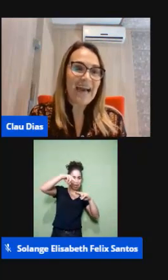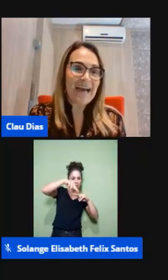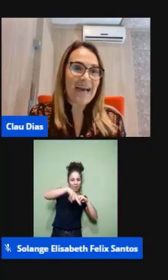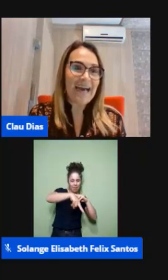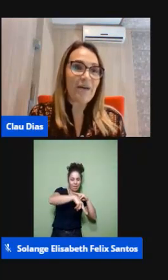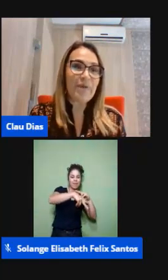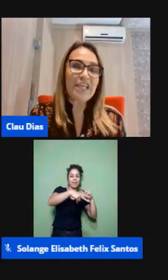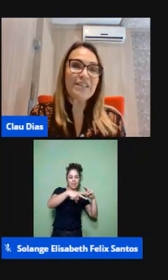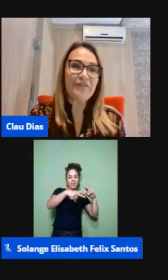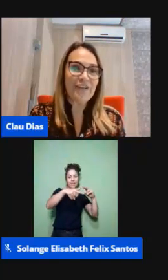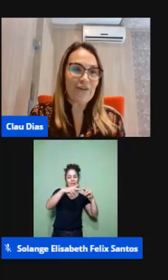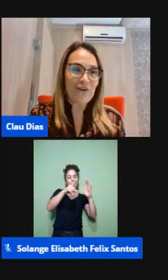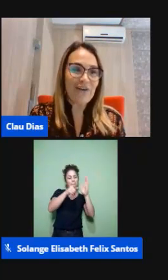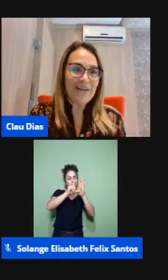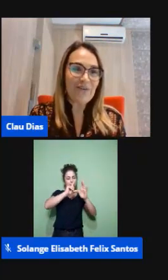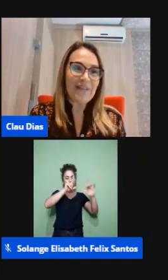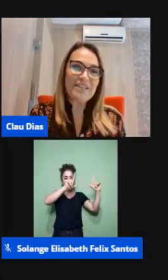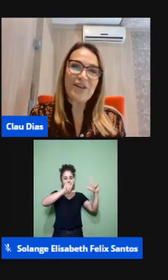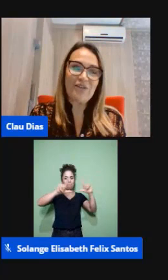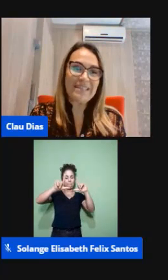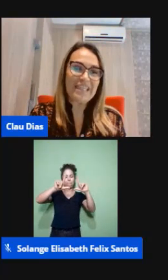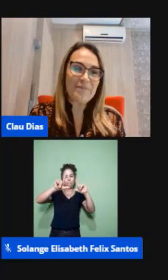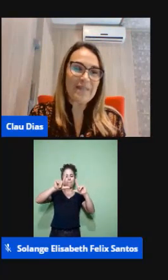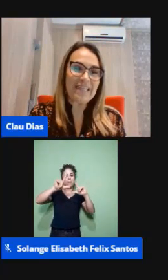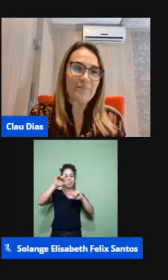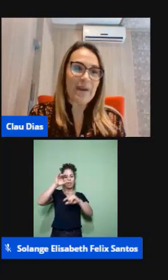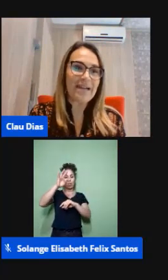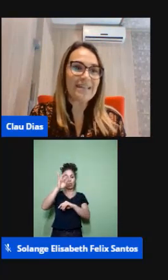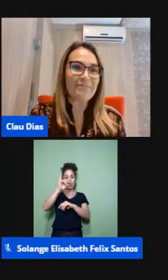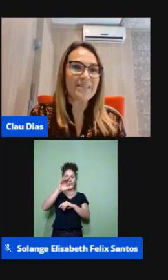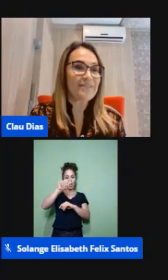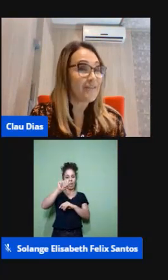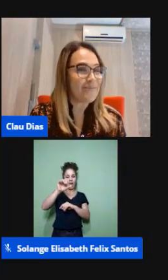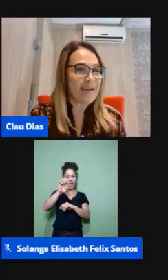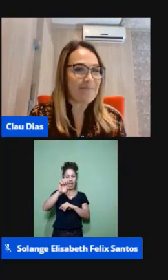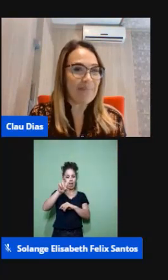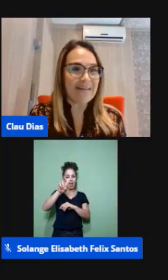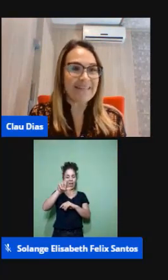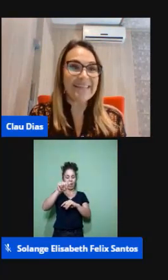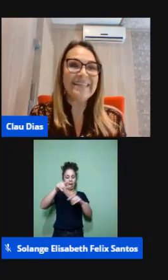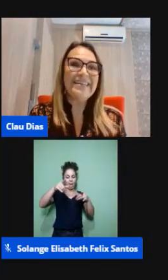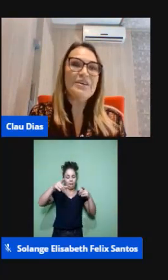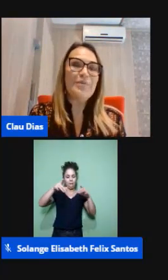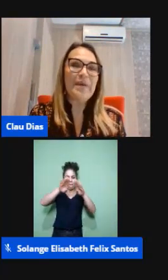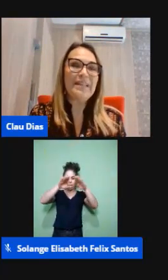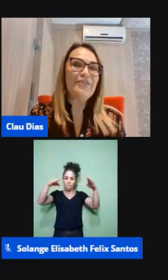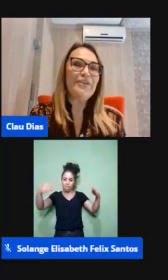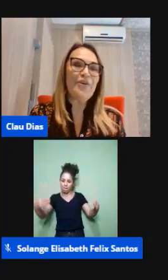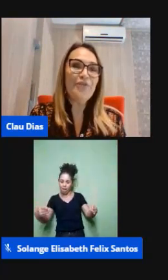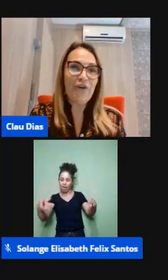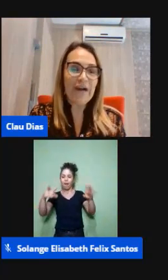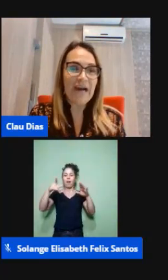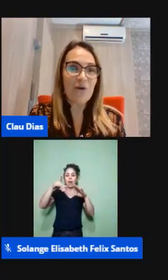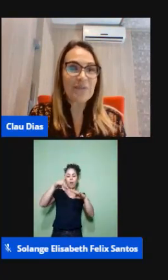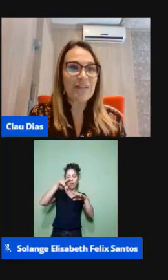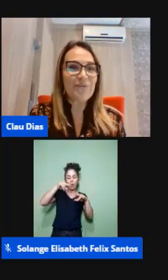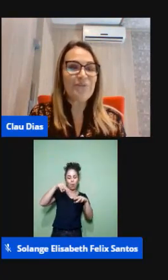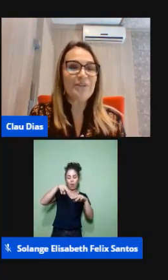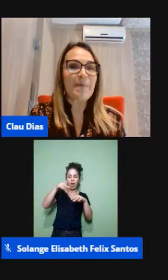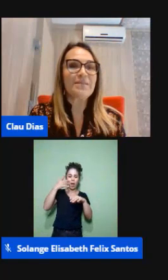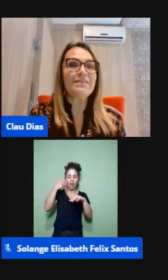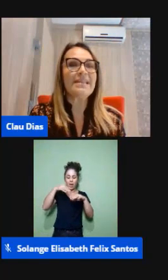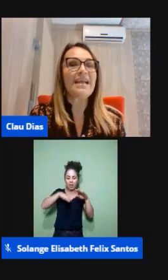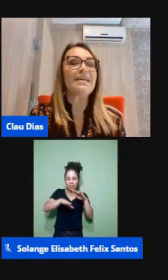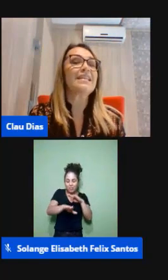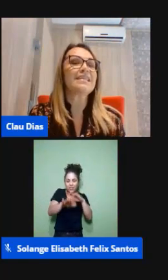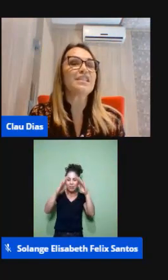Eva, a mesa virou, com o lençol em cima, né, na perninha da mesa virou uma cabana, o pneu virou um fogão, né, tudo